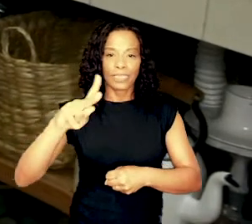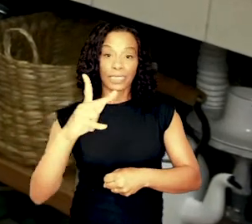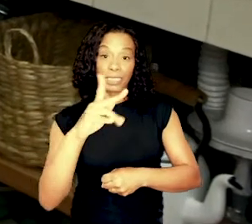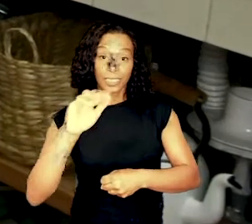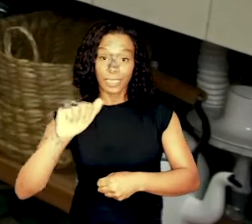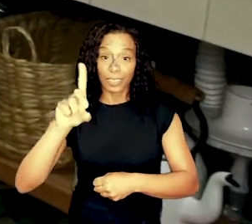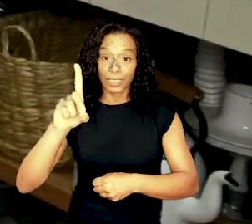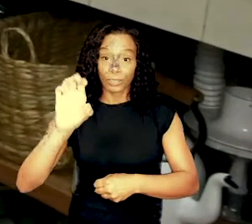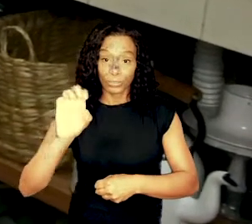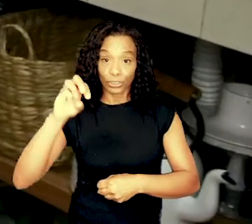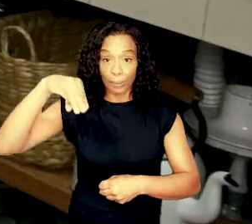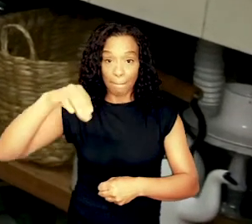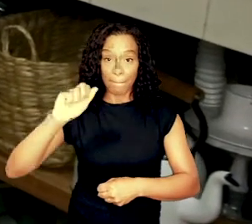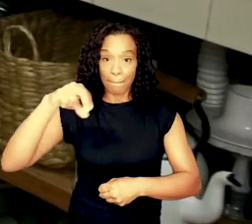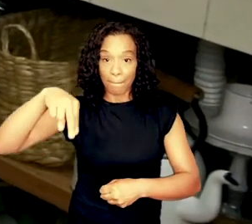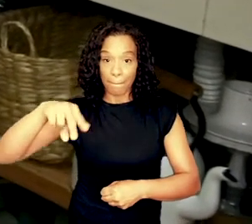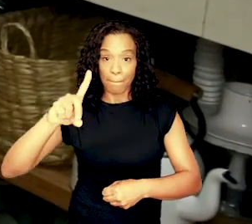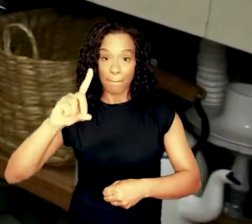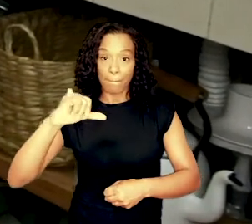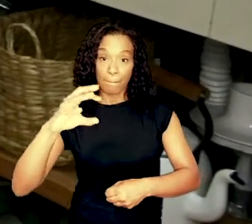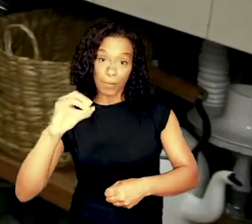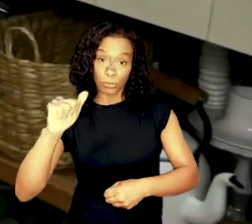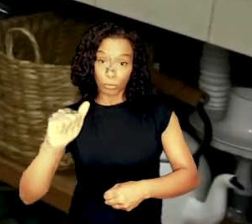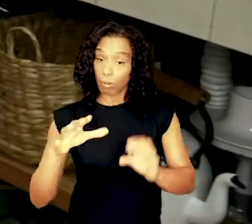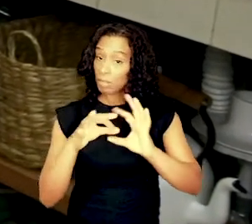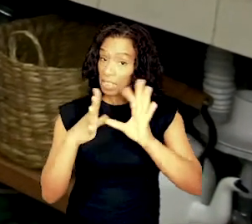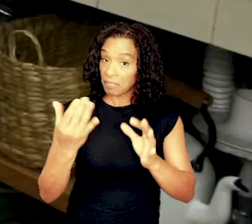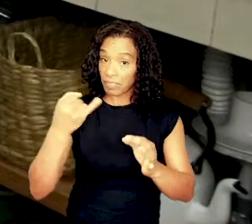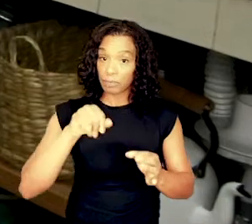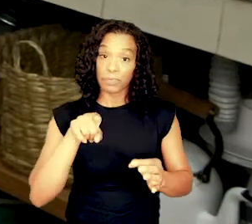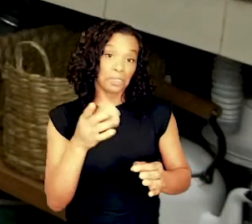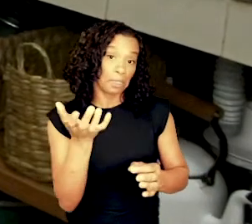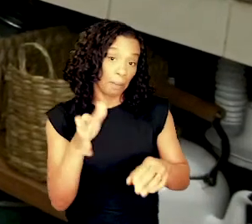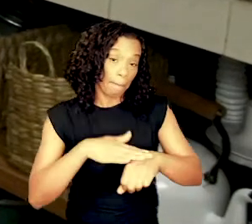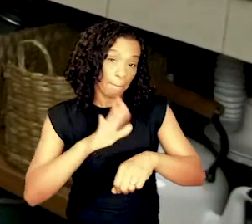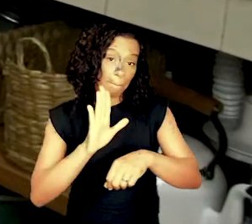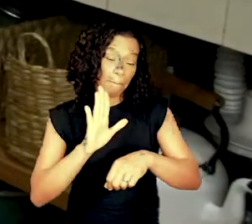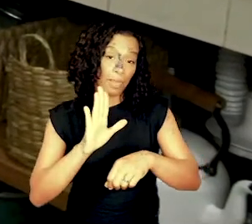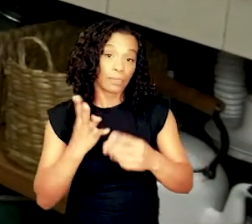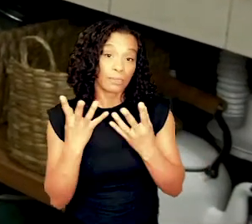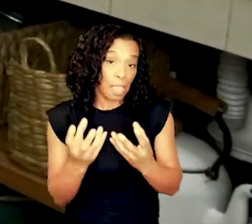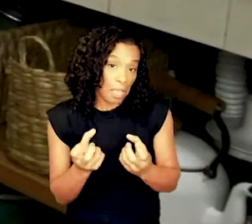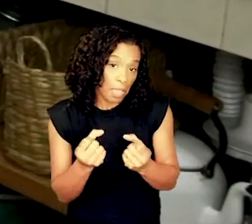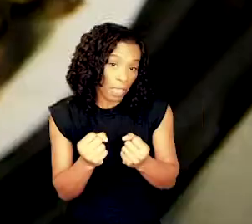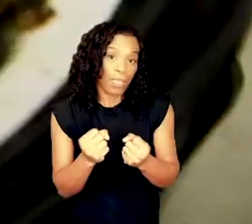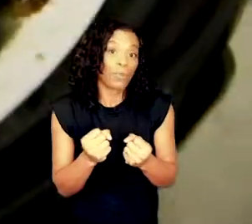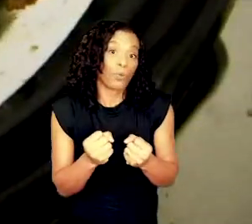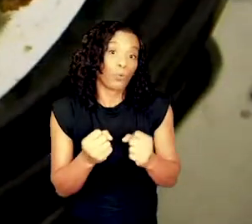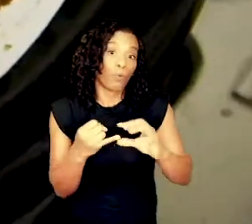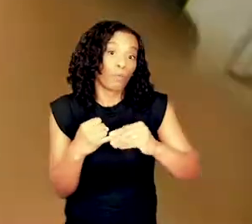usar, acredito eu, 1 xícara toda. Então eu vou jogando aqui no olhômetro, porque varia. Se você quer mais sequinho, quiser mais molhadinho,